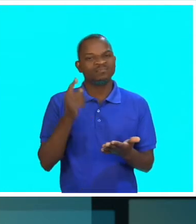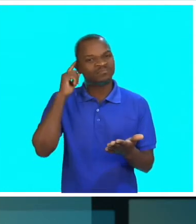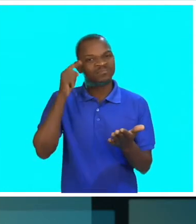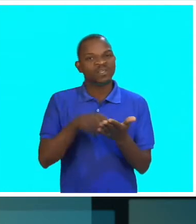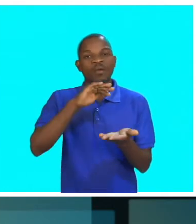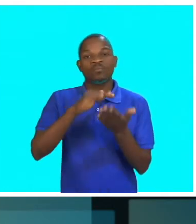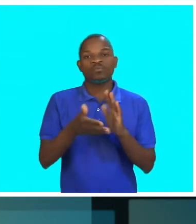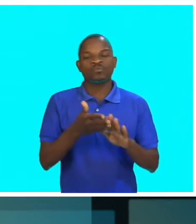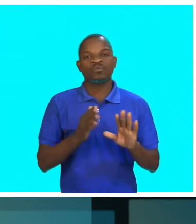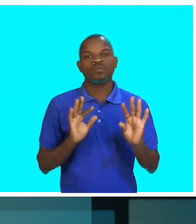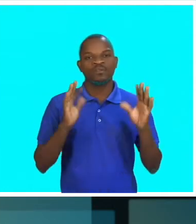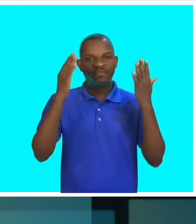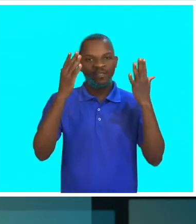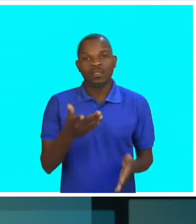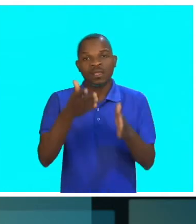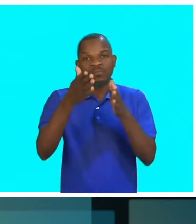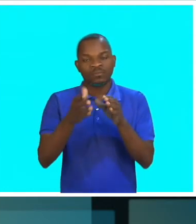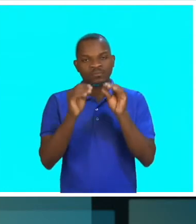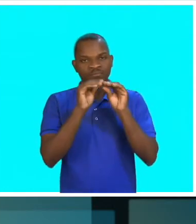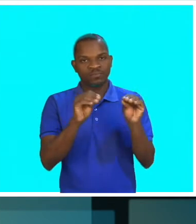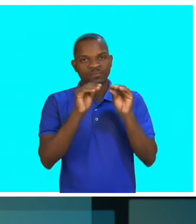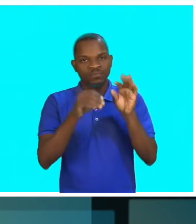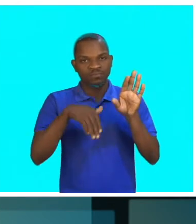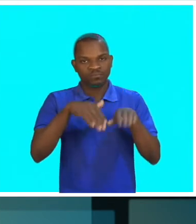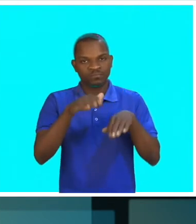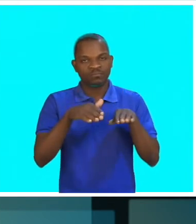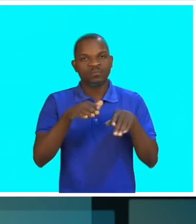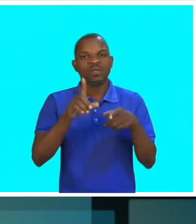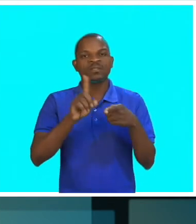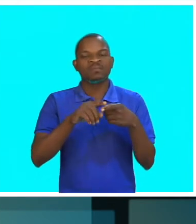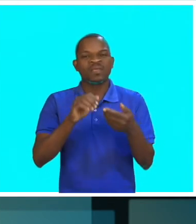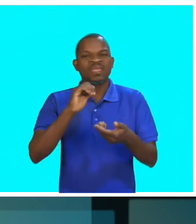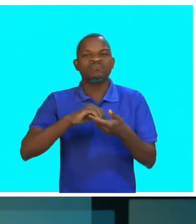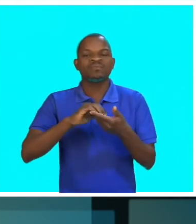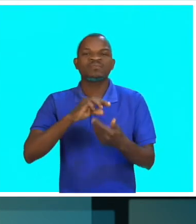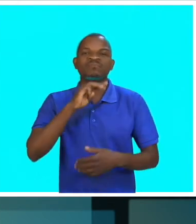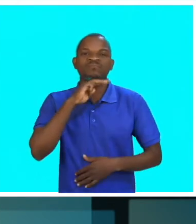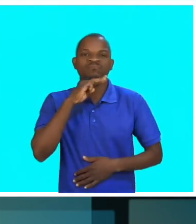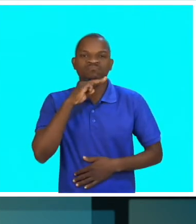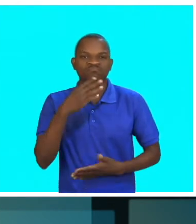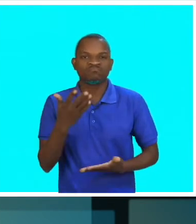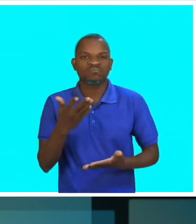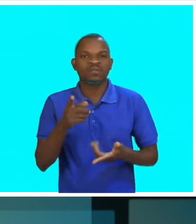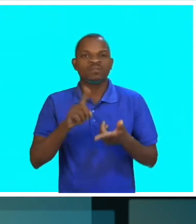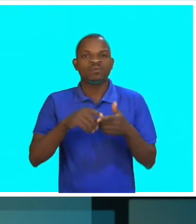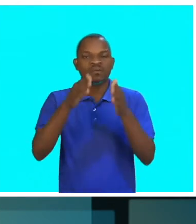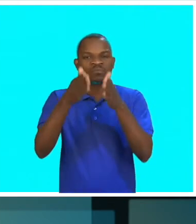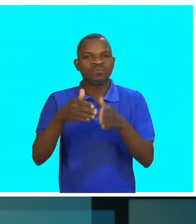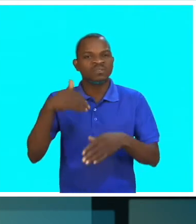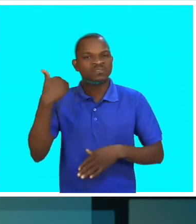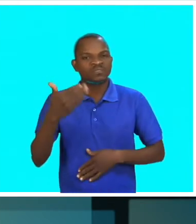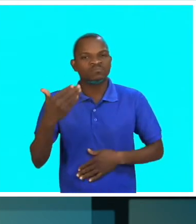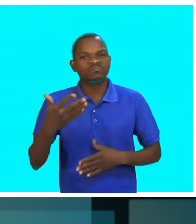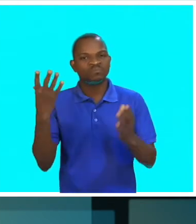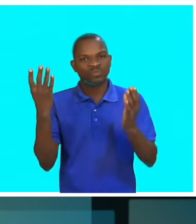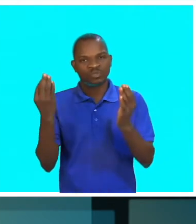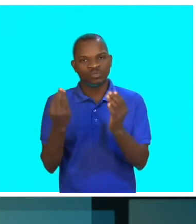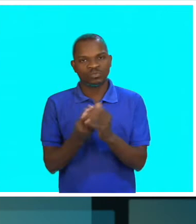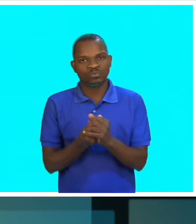professora da vida. É uma senhora que além dos ensinamentos do futebol,